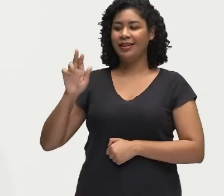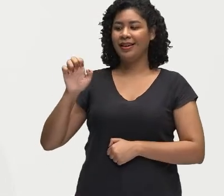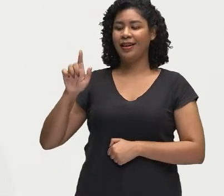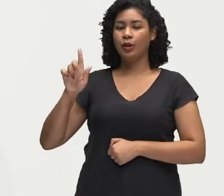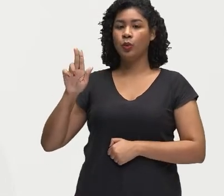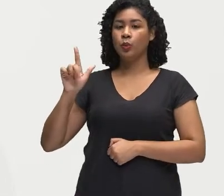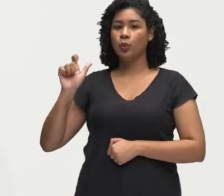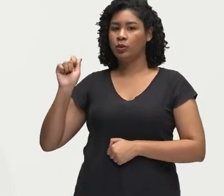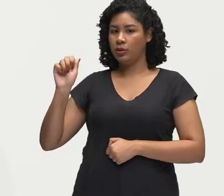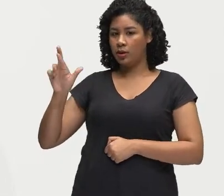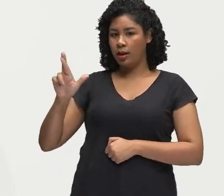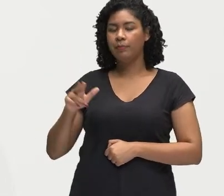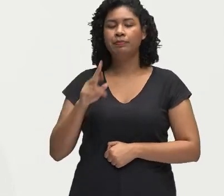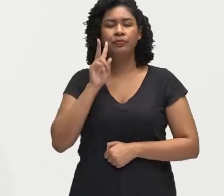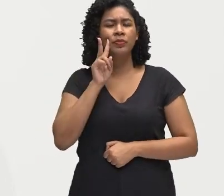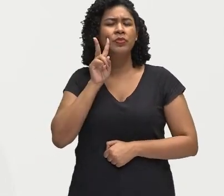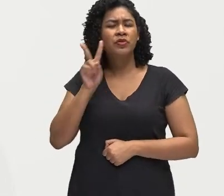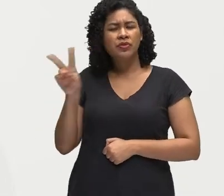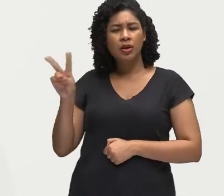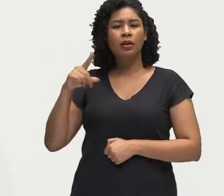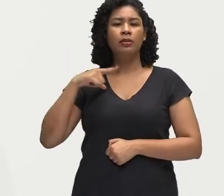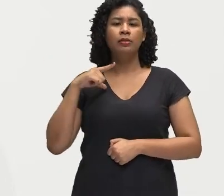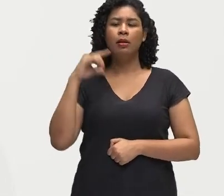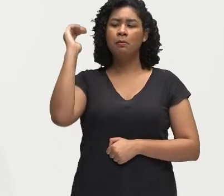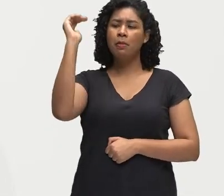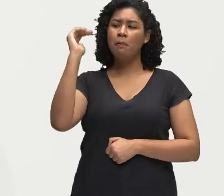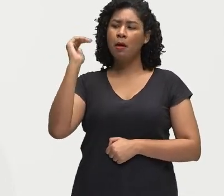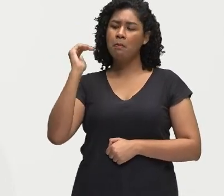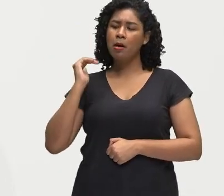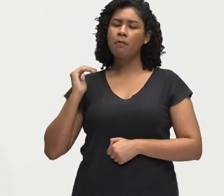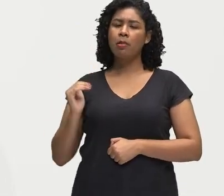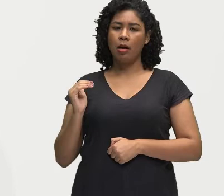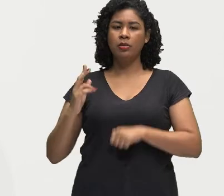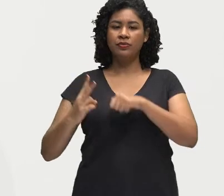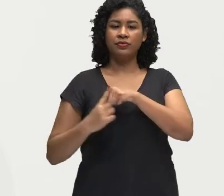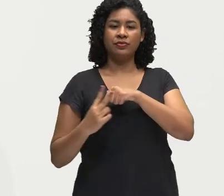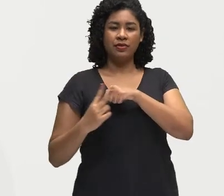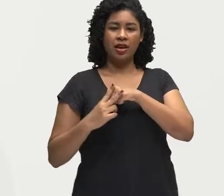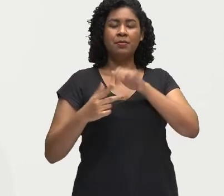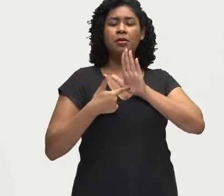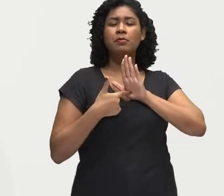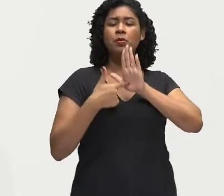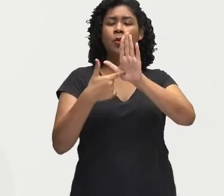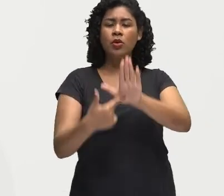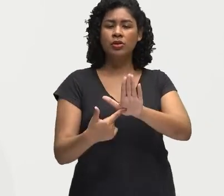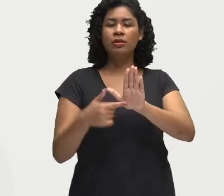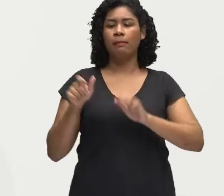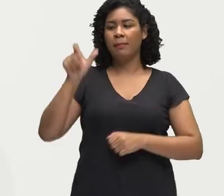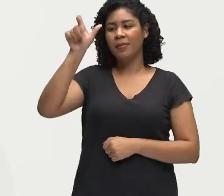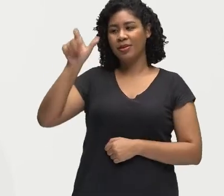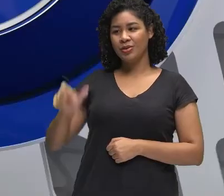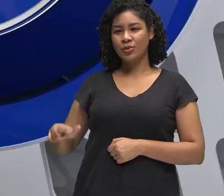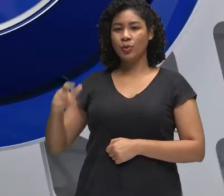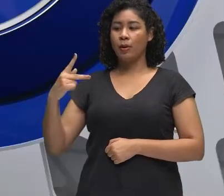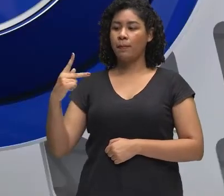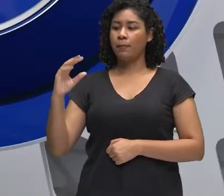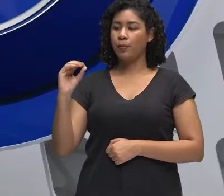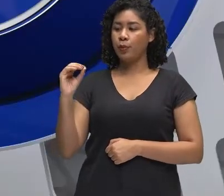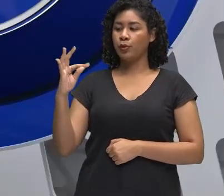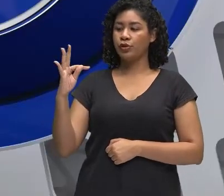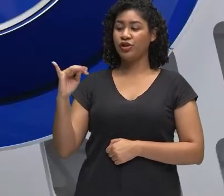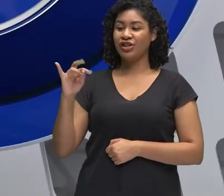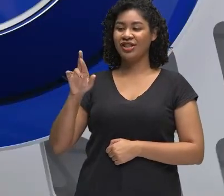uma pequena sequência de verbos que vão mostrar, né, a nossa personagem Potira fazendo